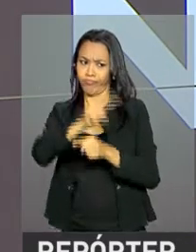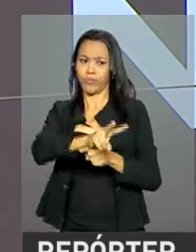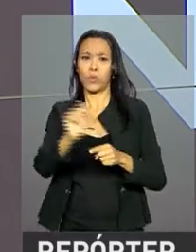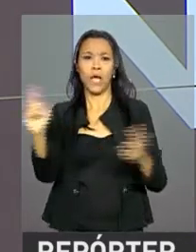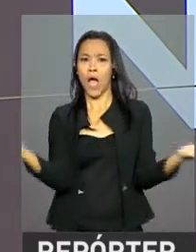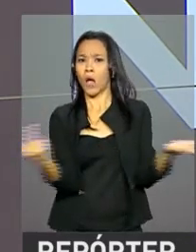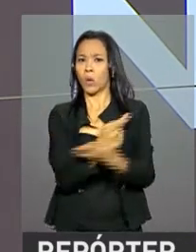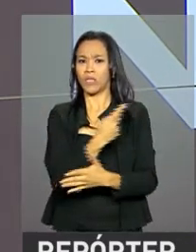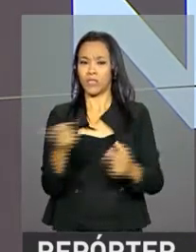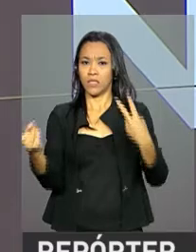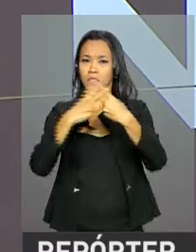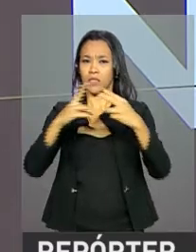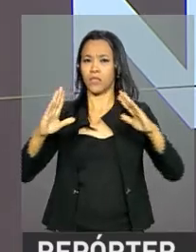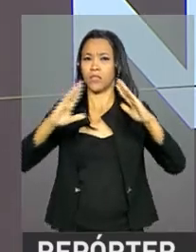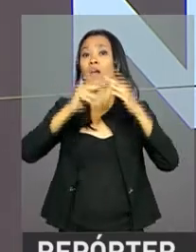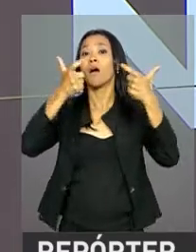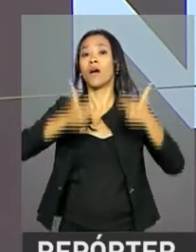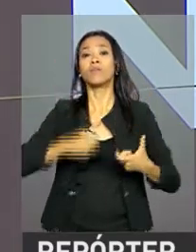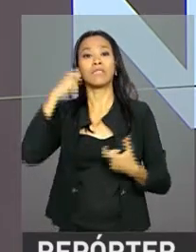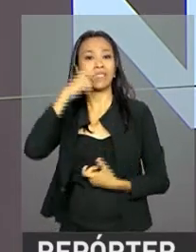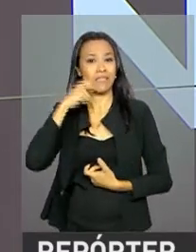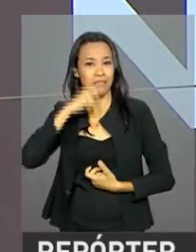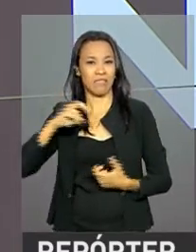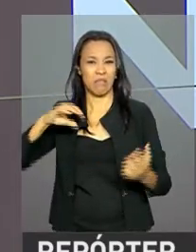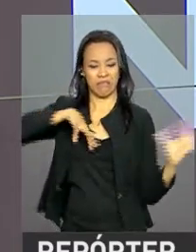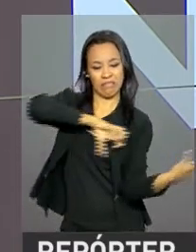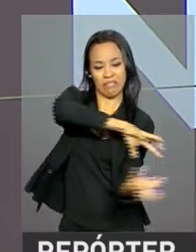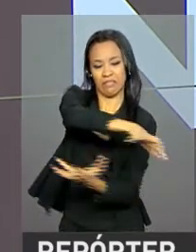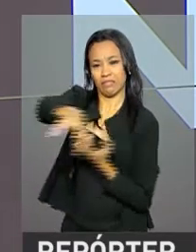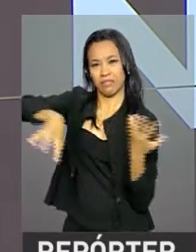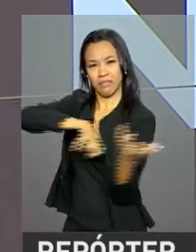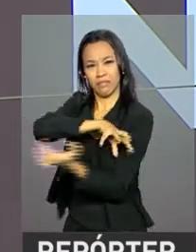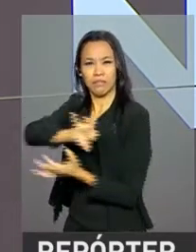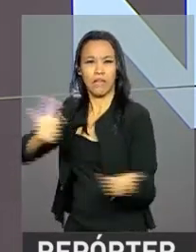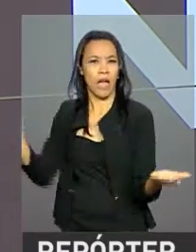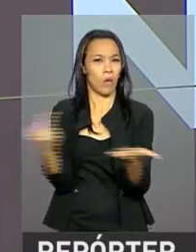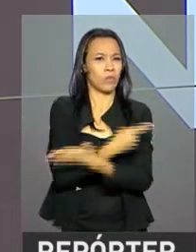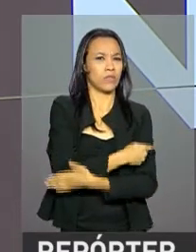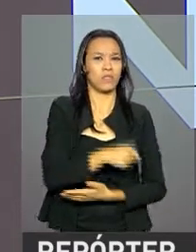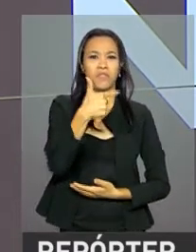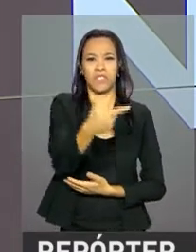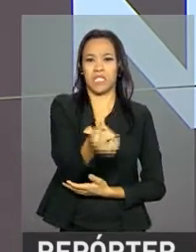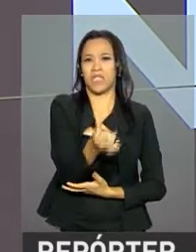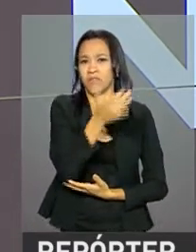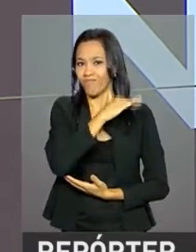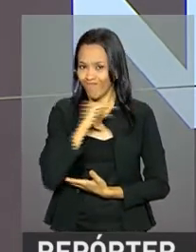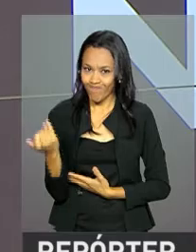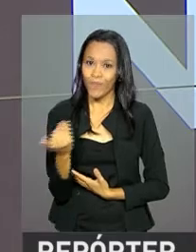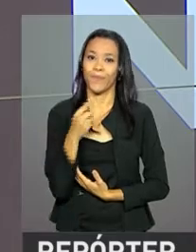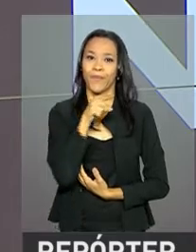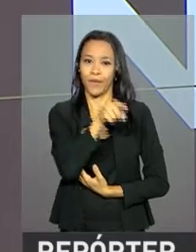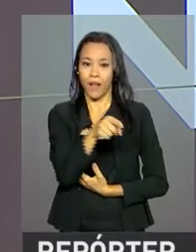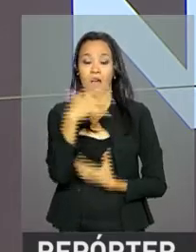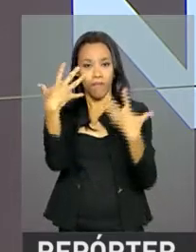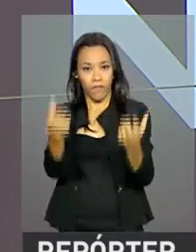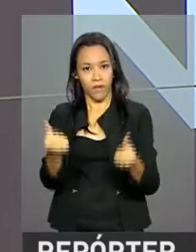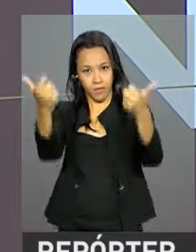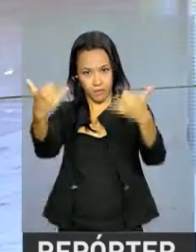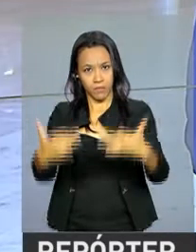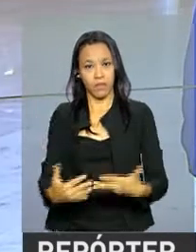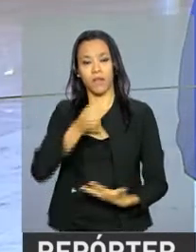alcaçuz no rio grande do norte no fim de semana ou uma rebelião deixou 26 mortos vamos começar então a repórter paula de hoje